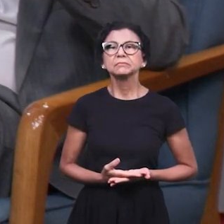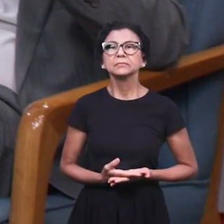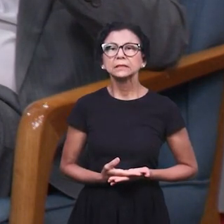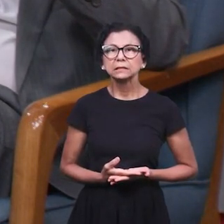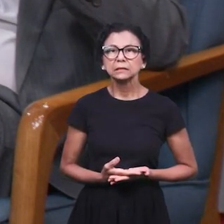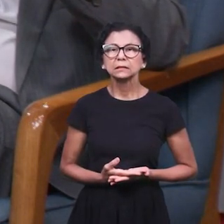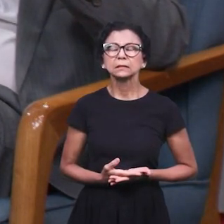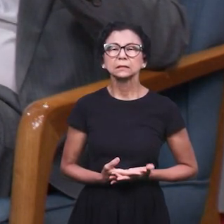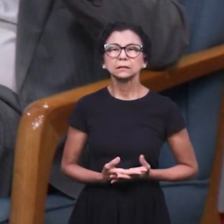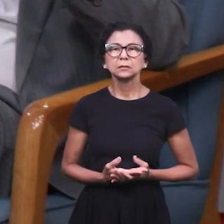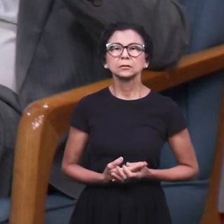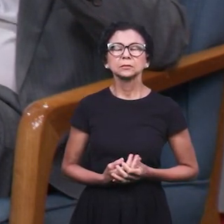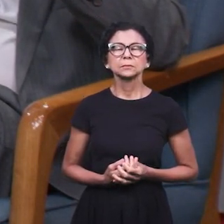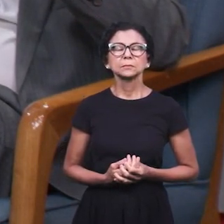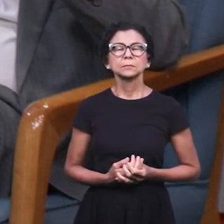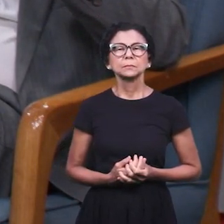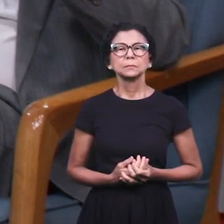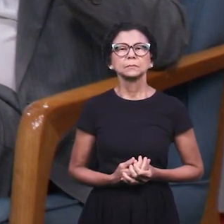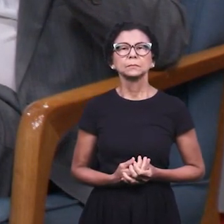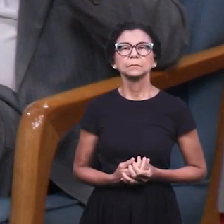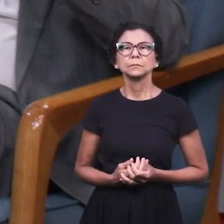impressionante.